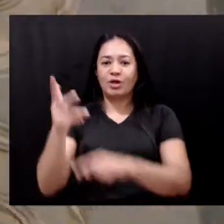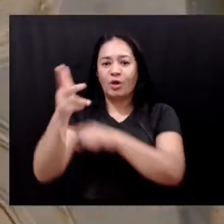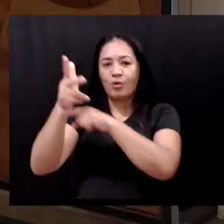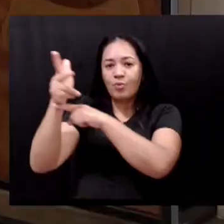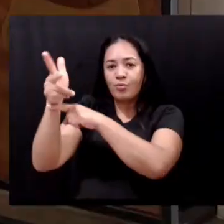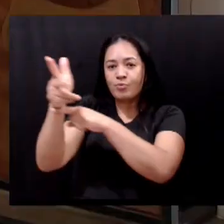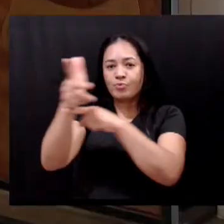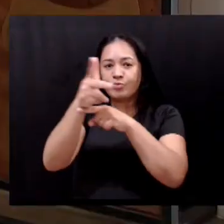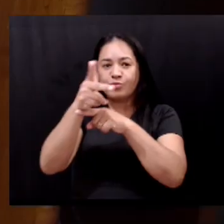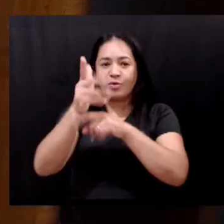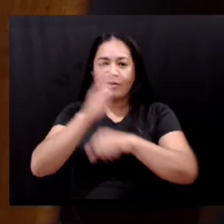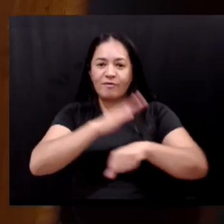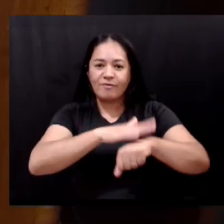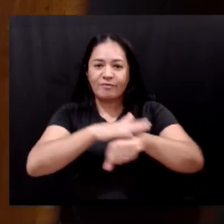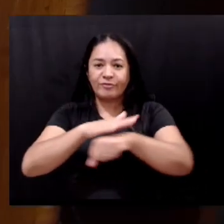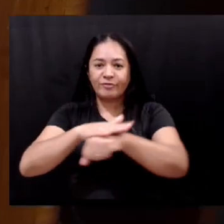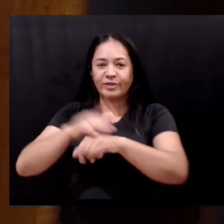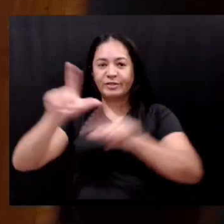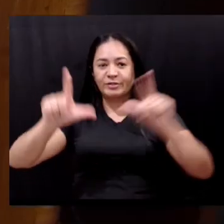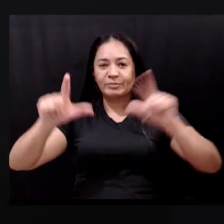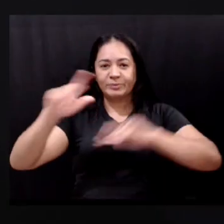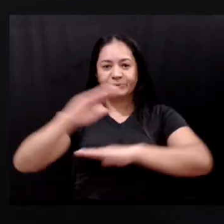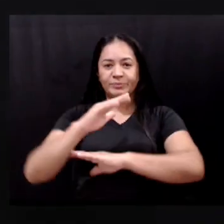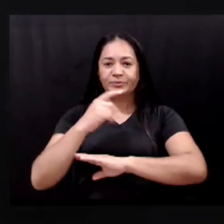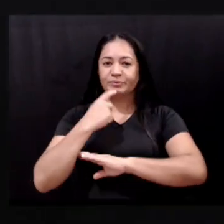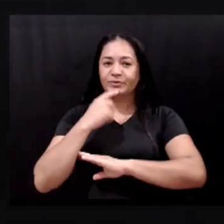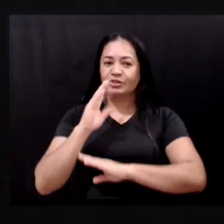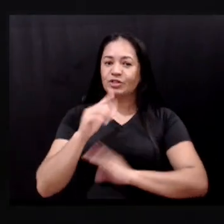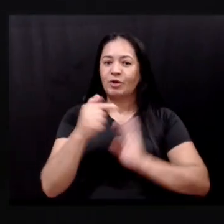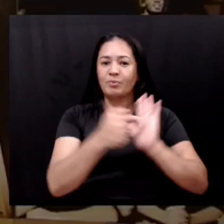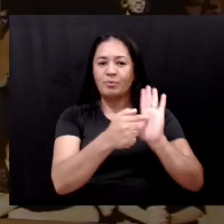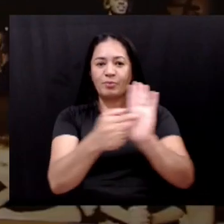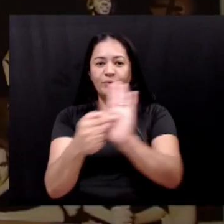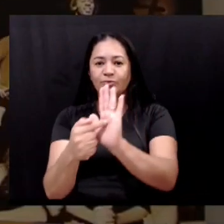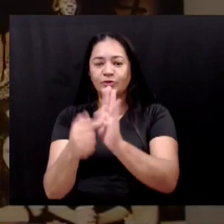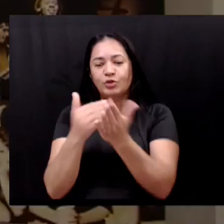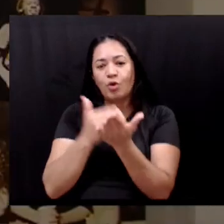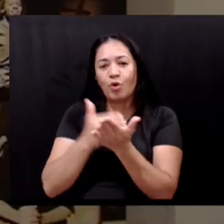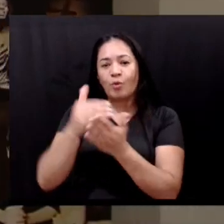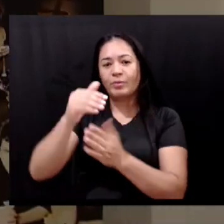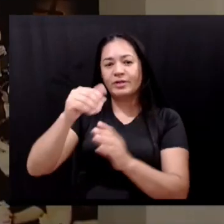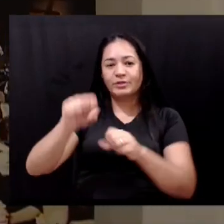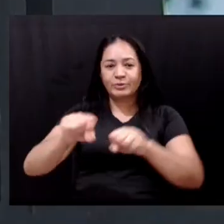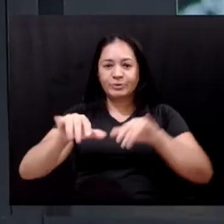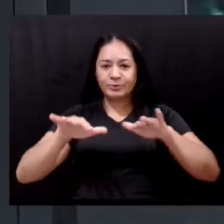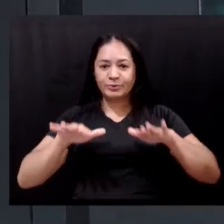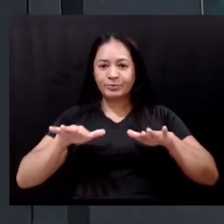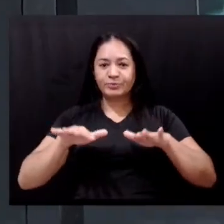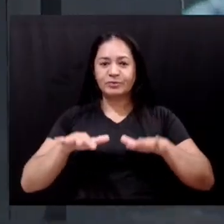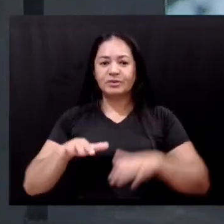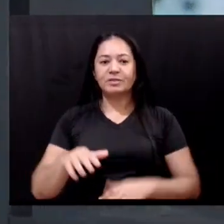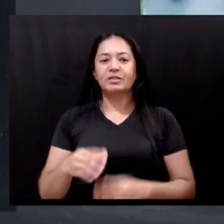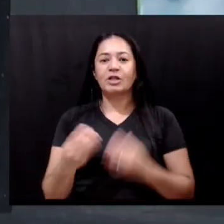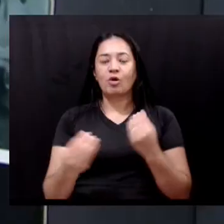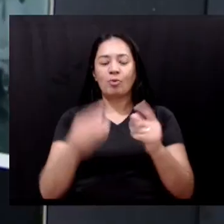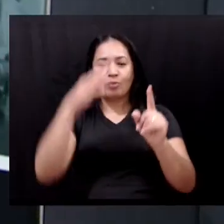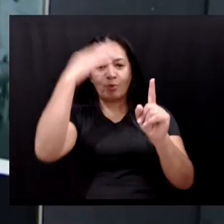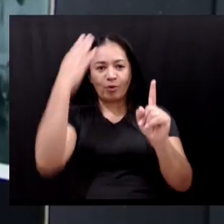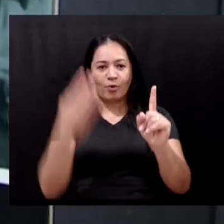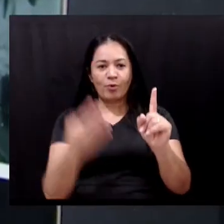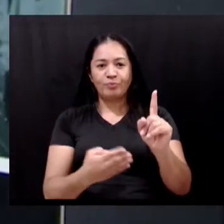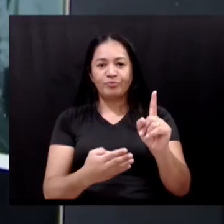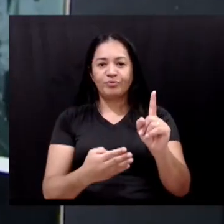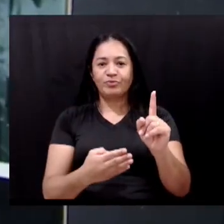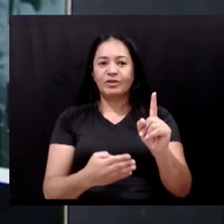TV Câmara Campinas foi apresentado no início da solenidade, que teve como homenageados os servidores